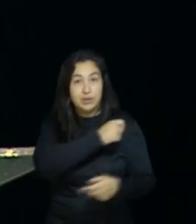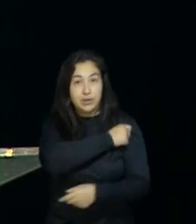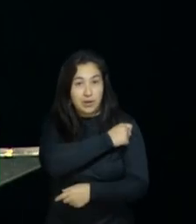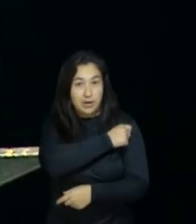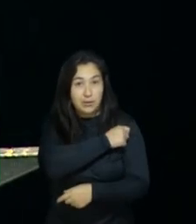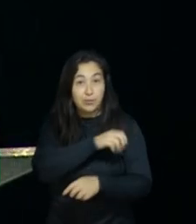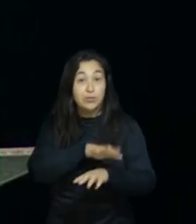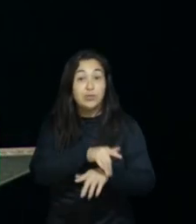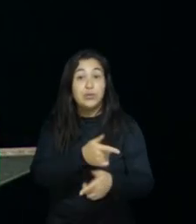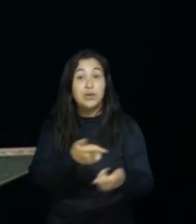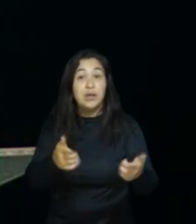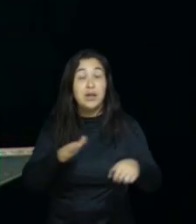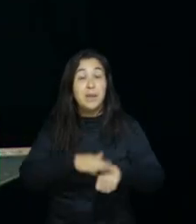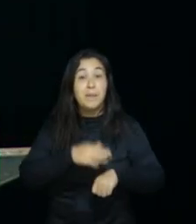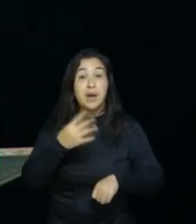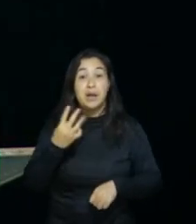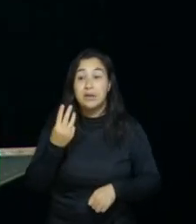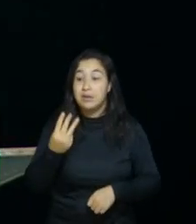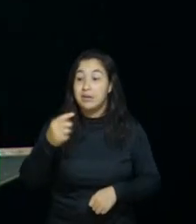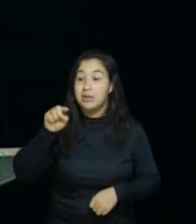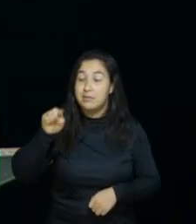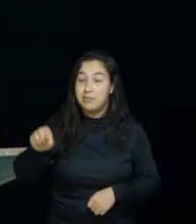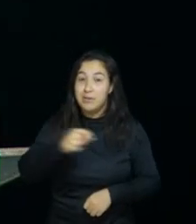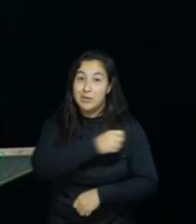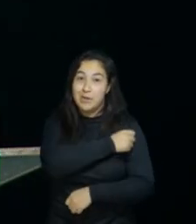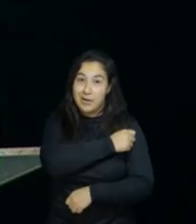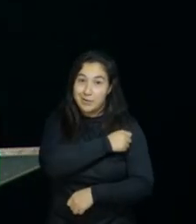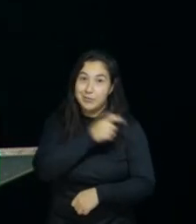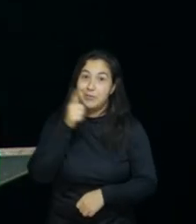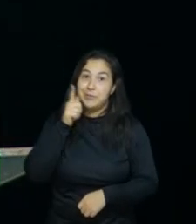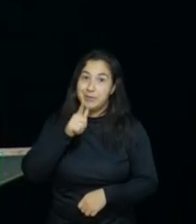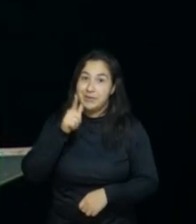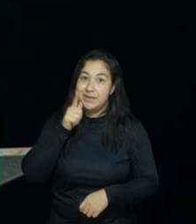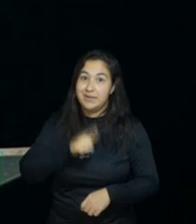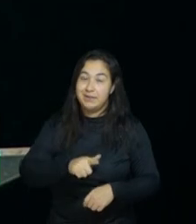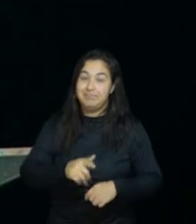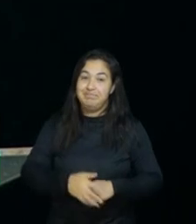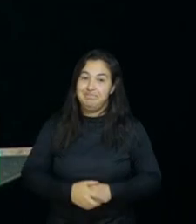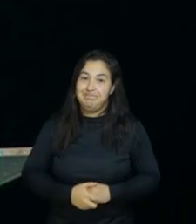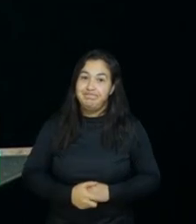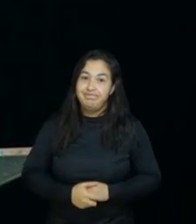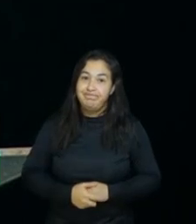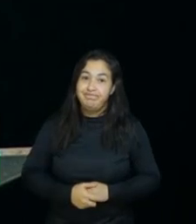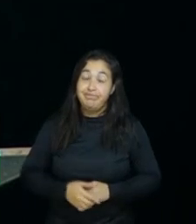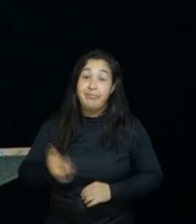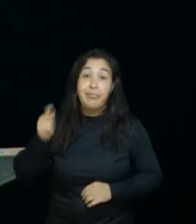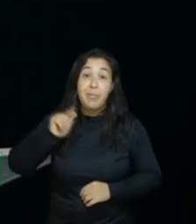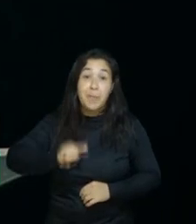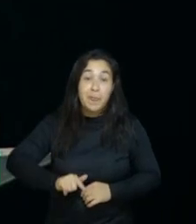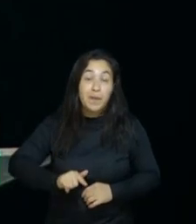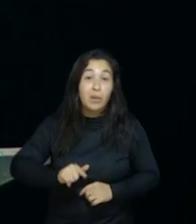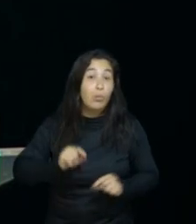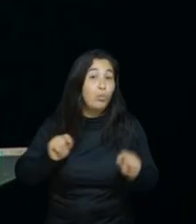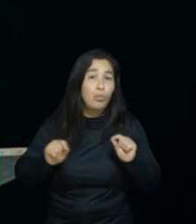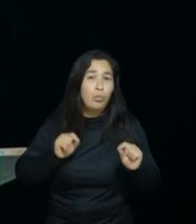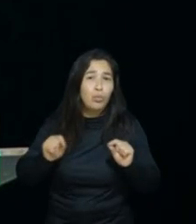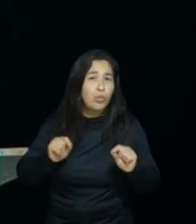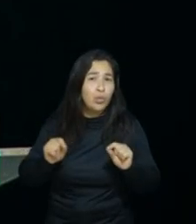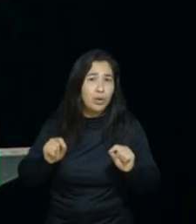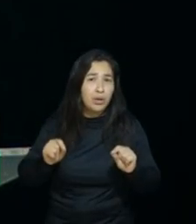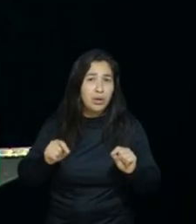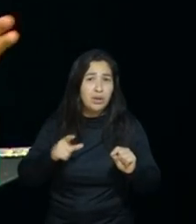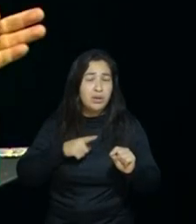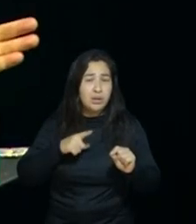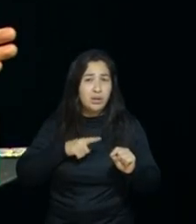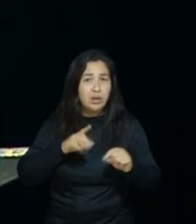foram contemplados só nesse programa. Mas há outros programas institucionais que envolvem aí concessão de